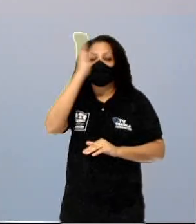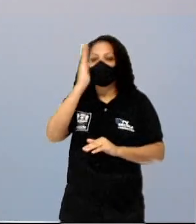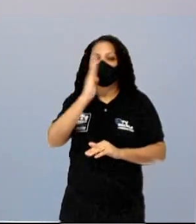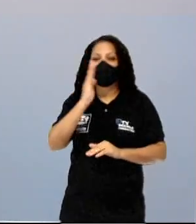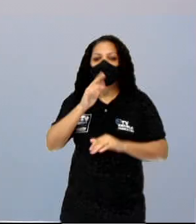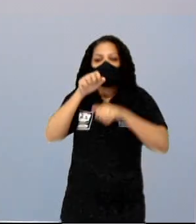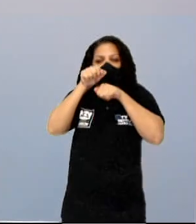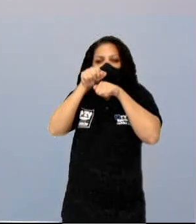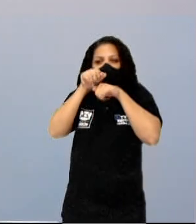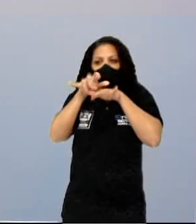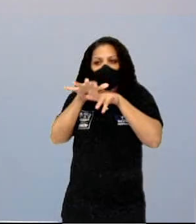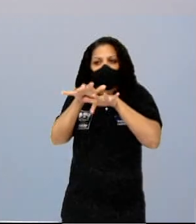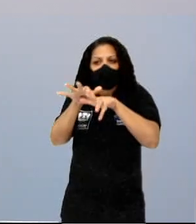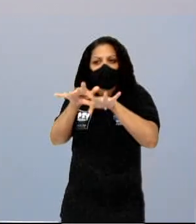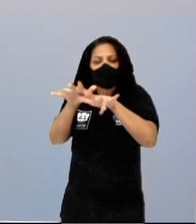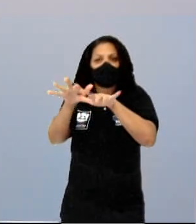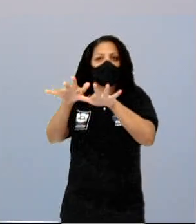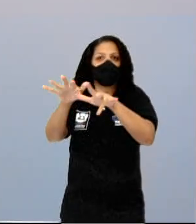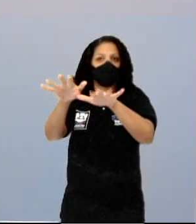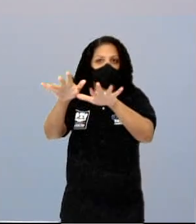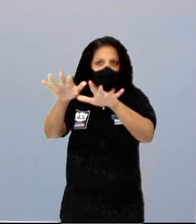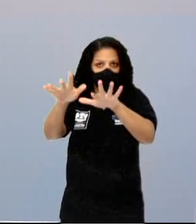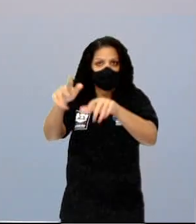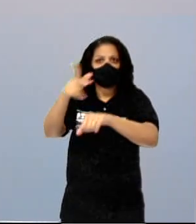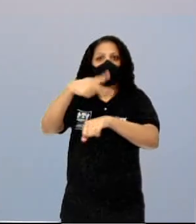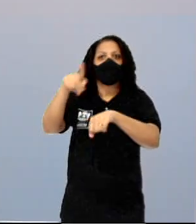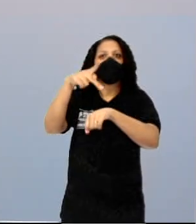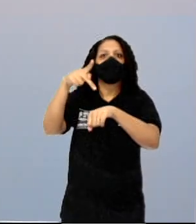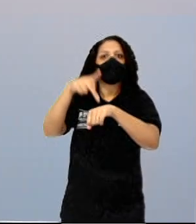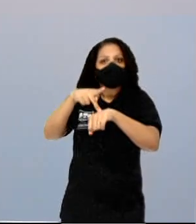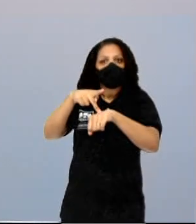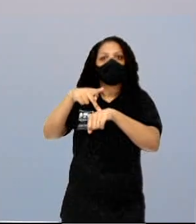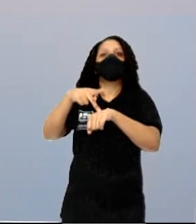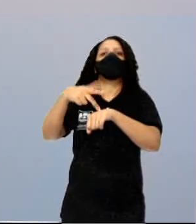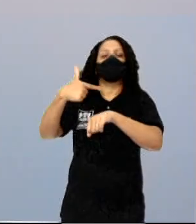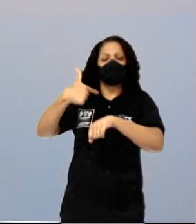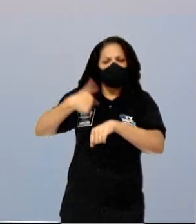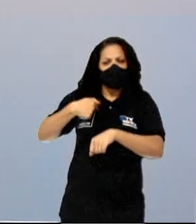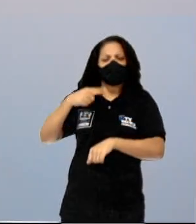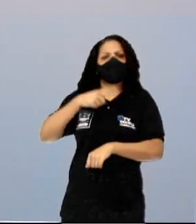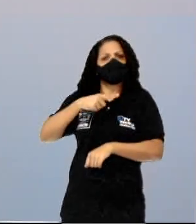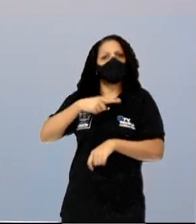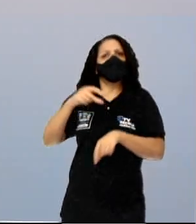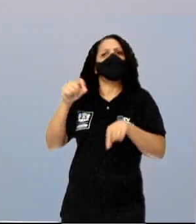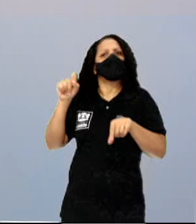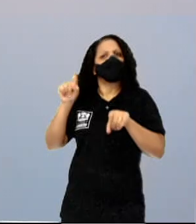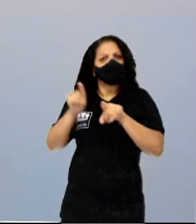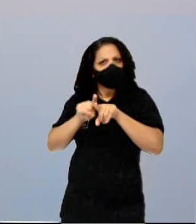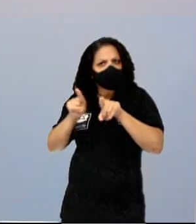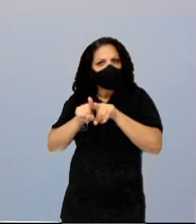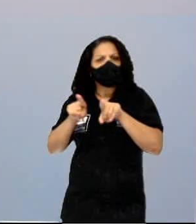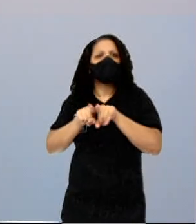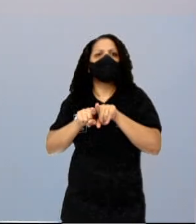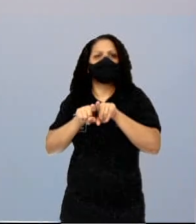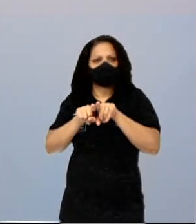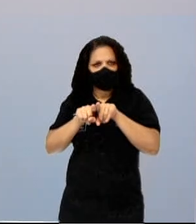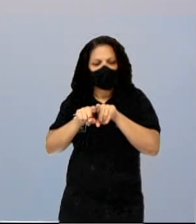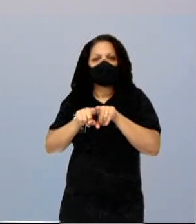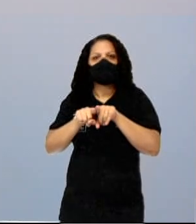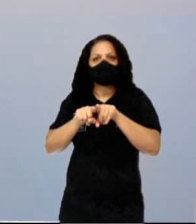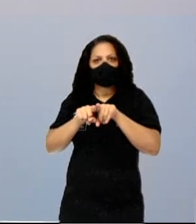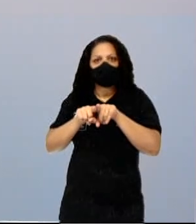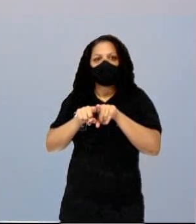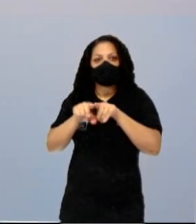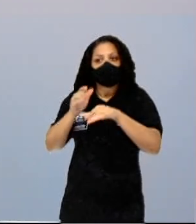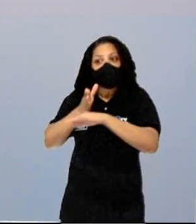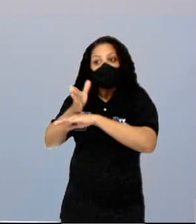difundido por todos os rincões do país, e Vargas ele tinha acesso à população através da Rádio Nacional, né,